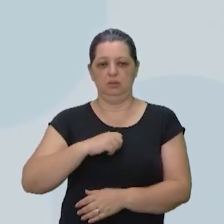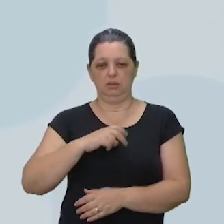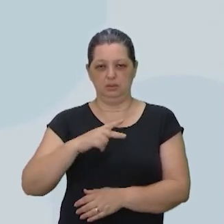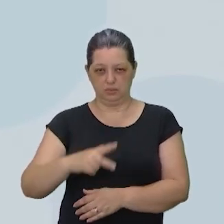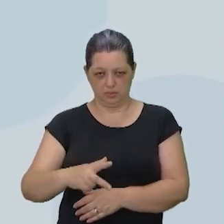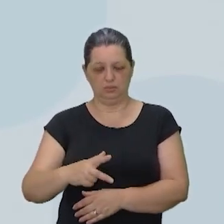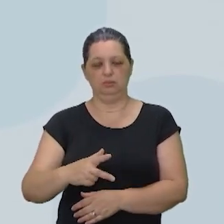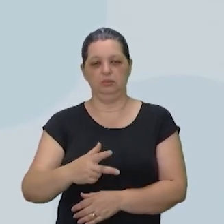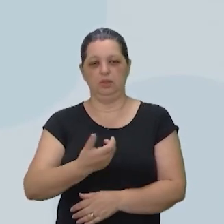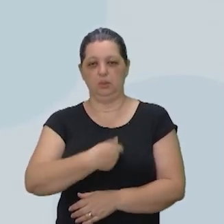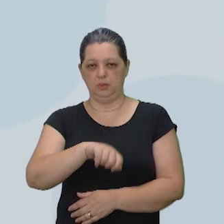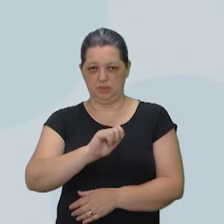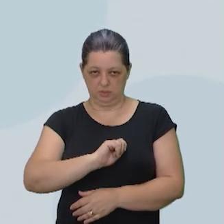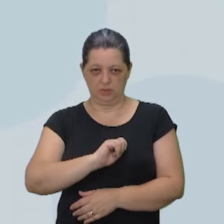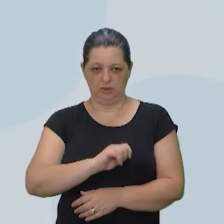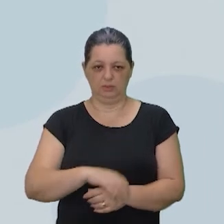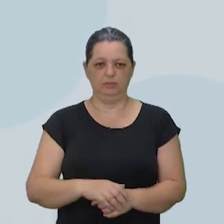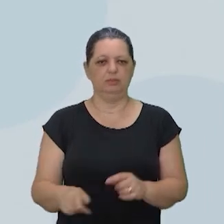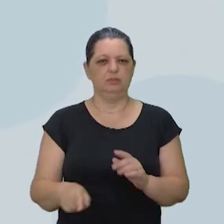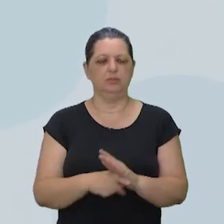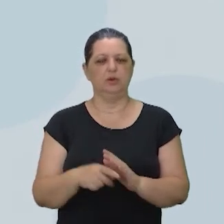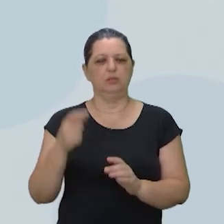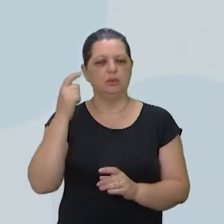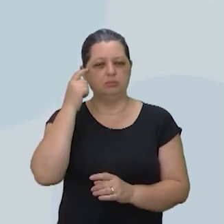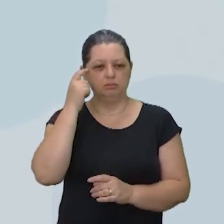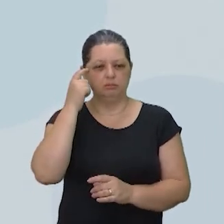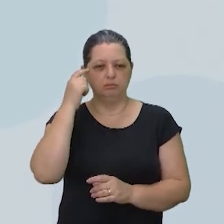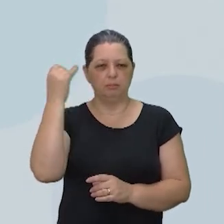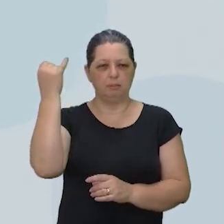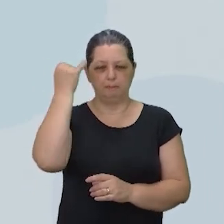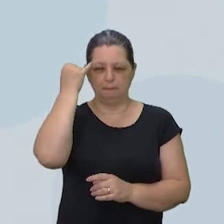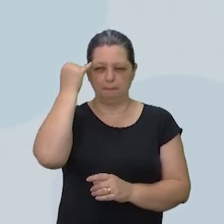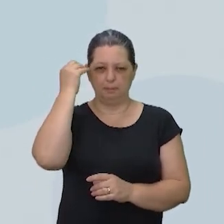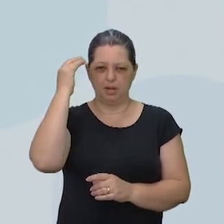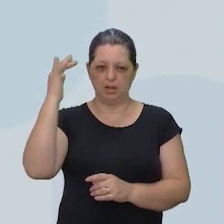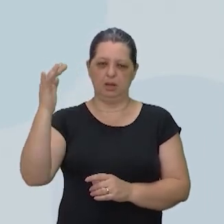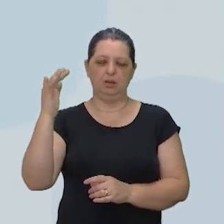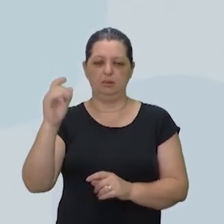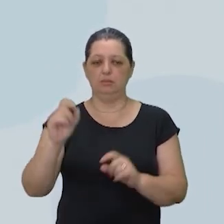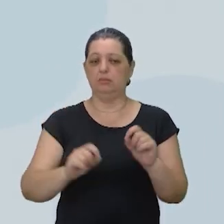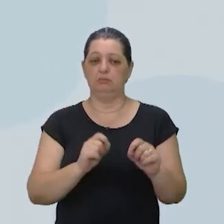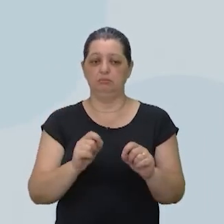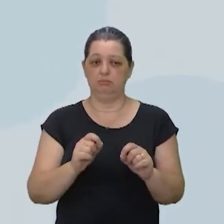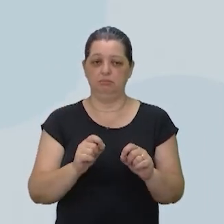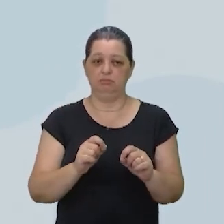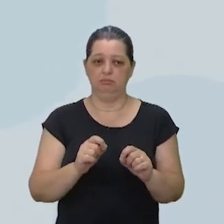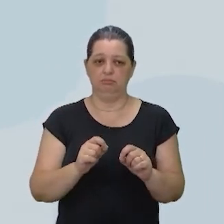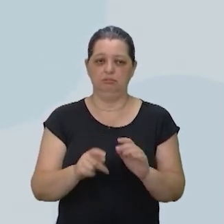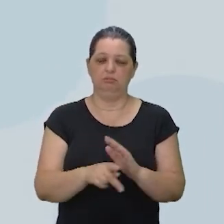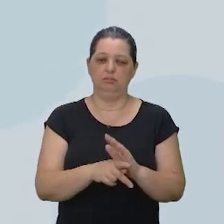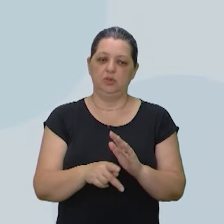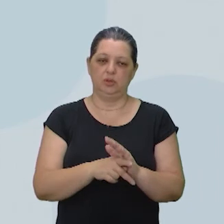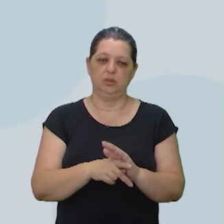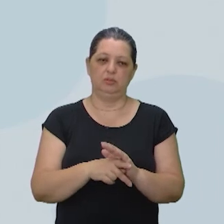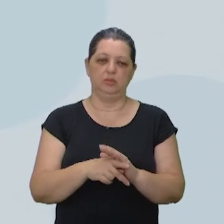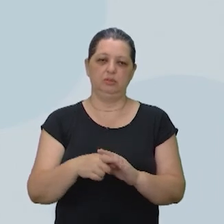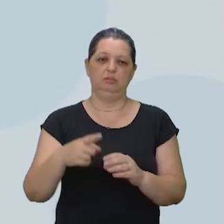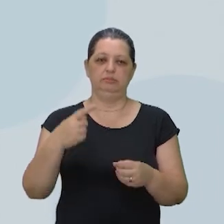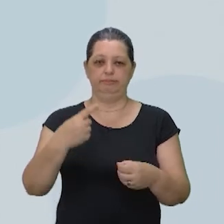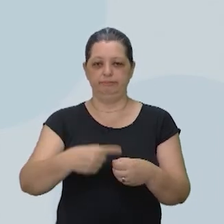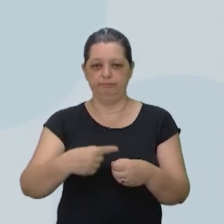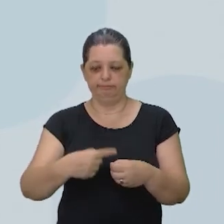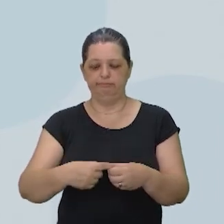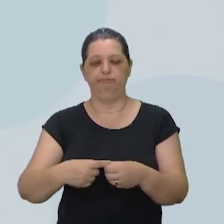Portuguesa. O pensamento iluminista que condena, né, esse modelo entre metrópole e colônia